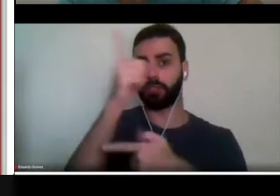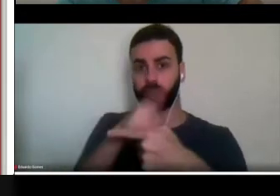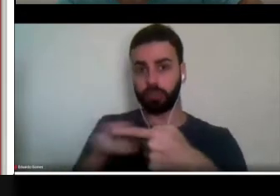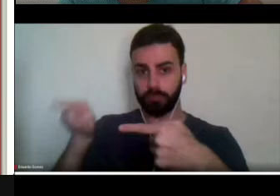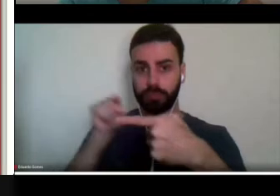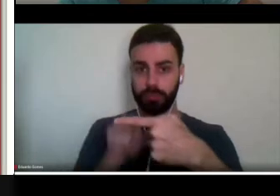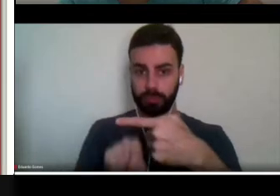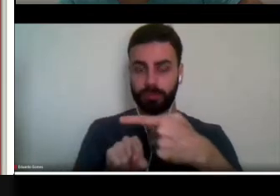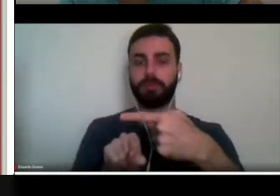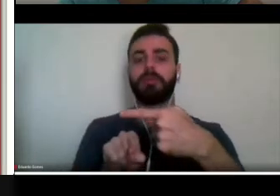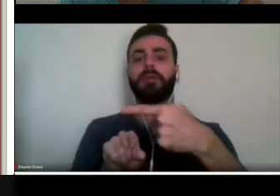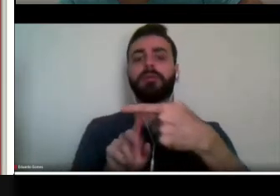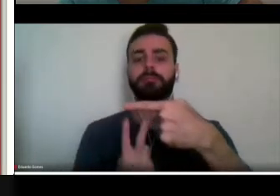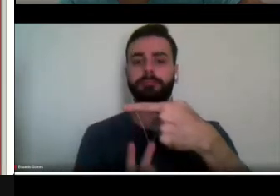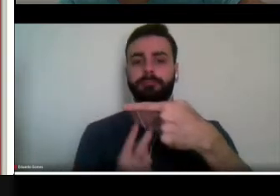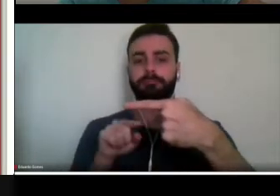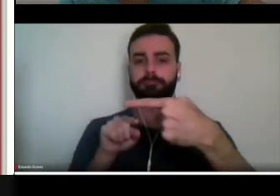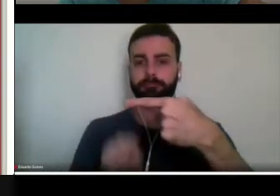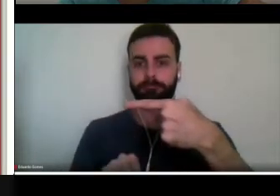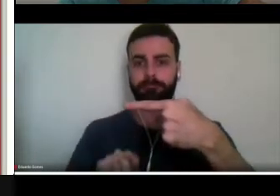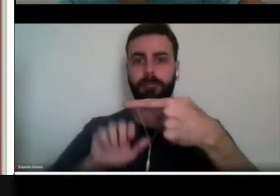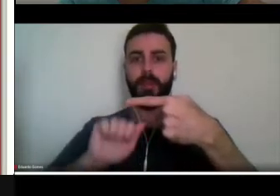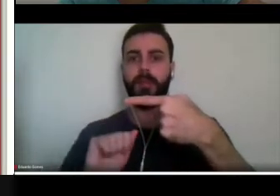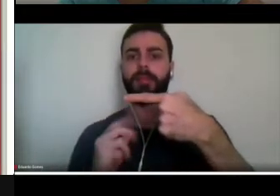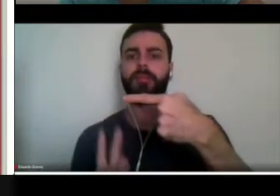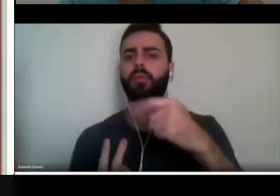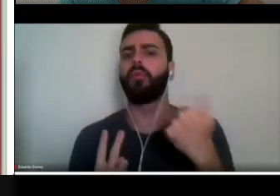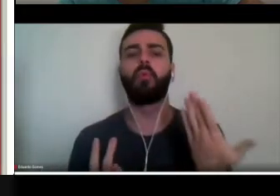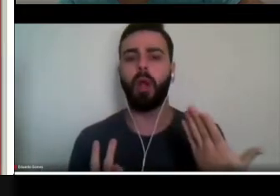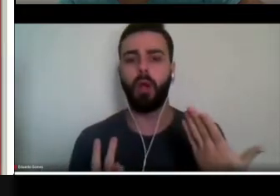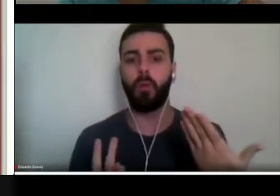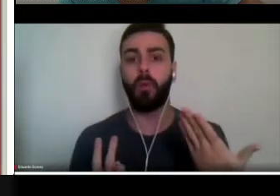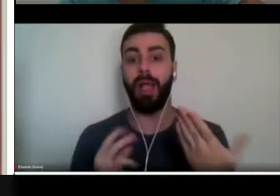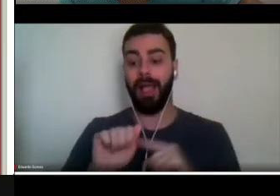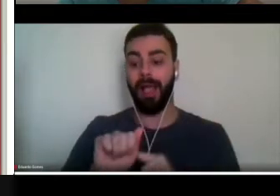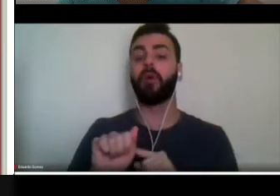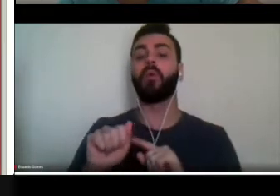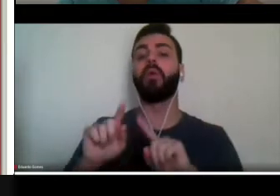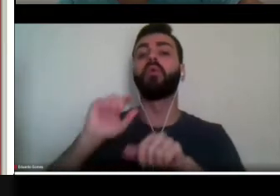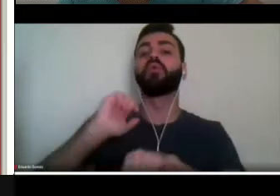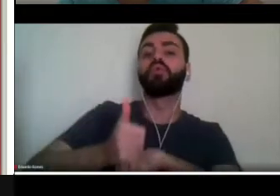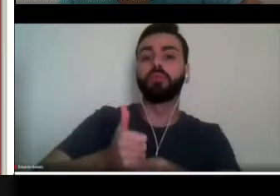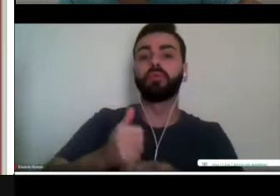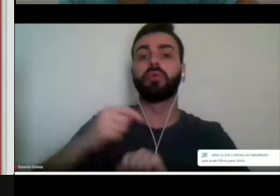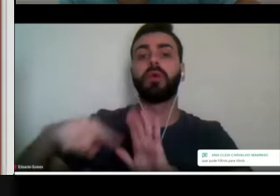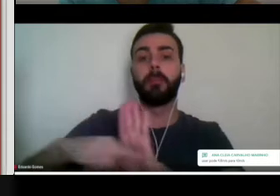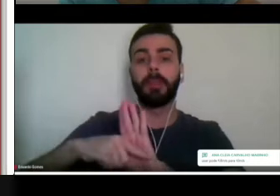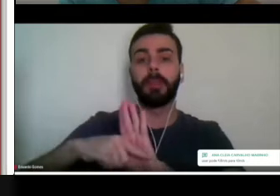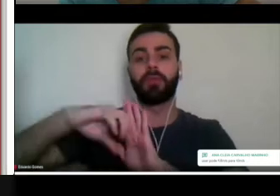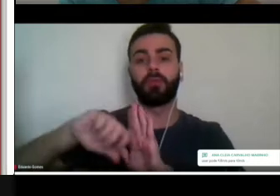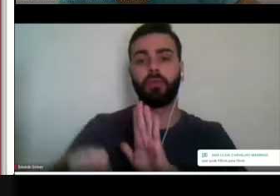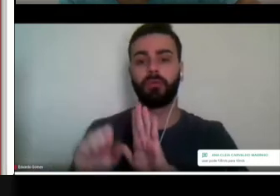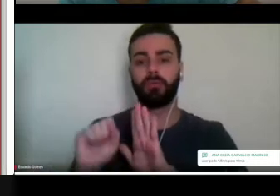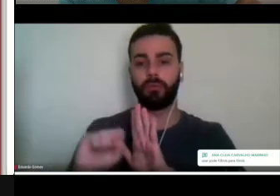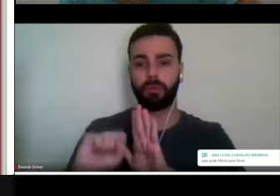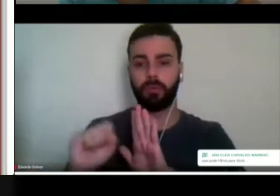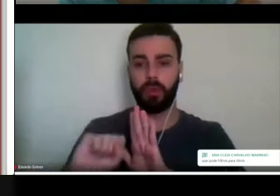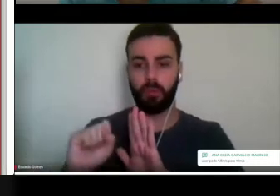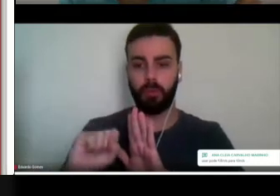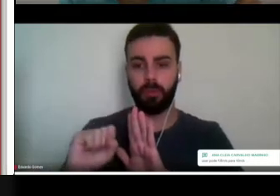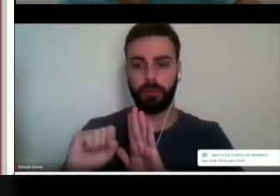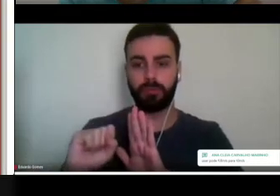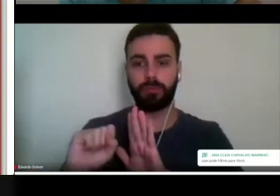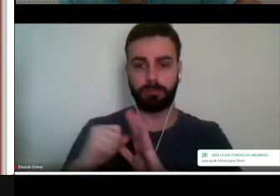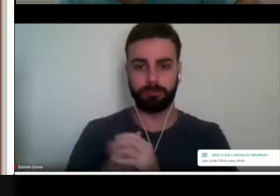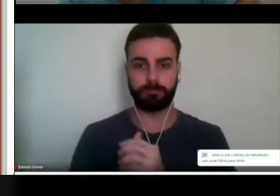Quem que é A2? Menos 9,8 metros por segundo ao quadrado. Observe que esse deslocamento ele vai ser positivo, né?